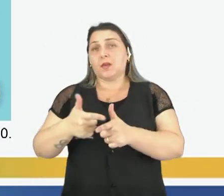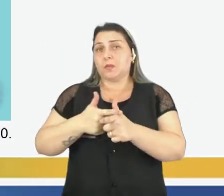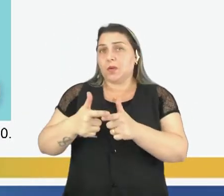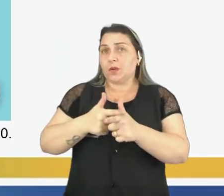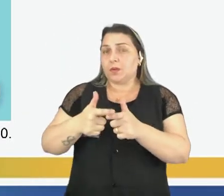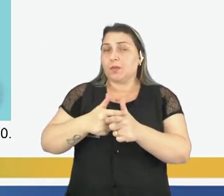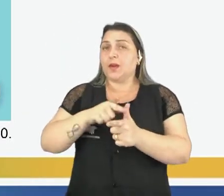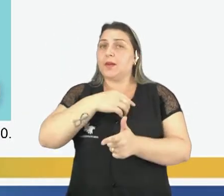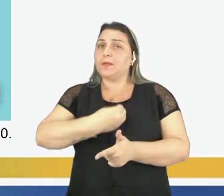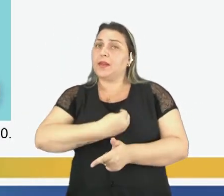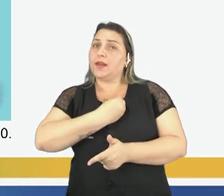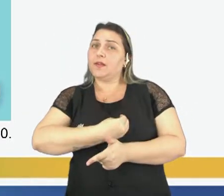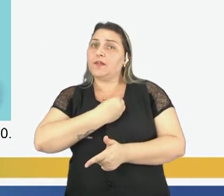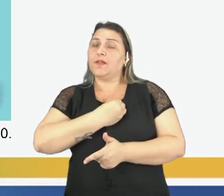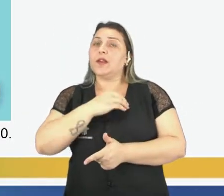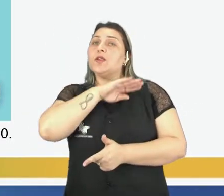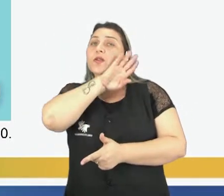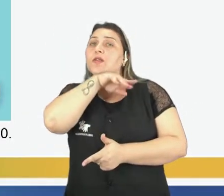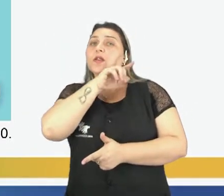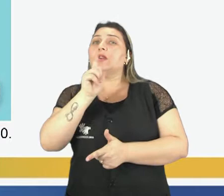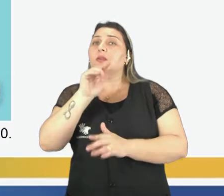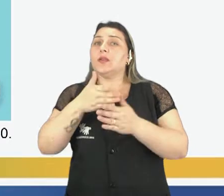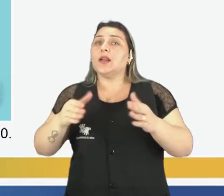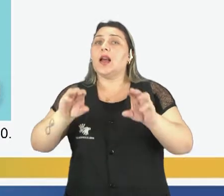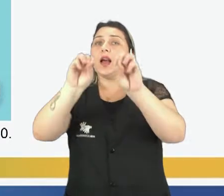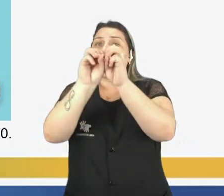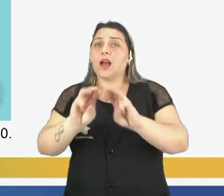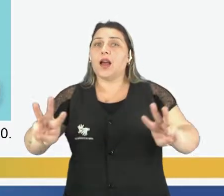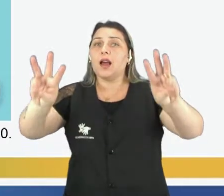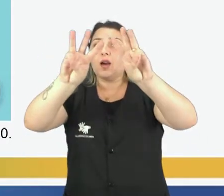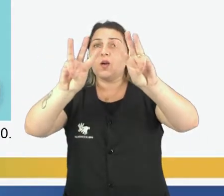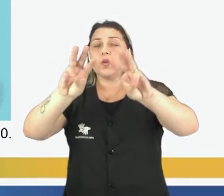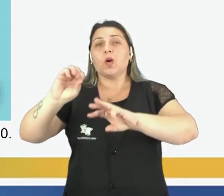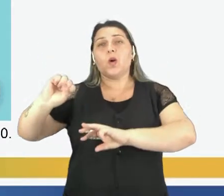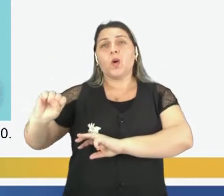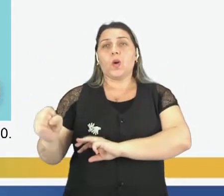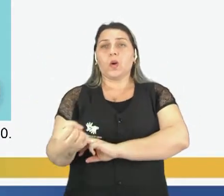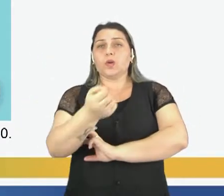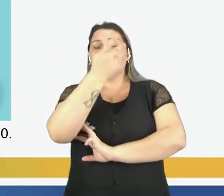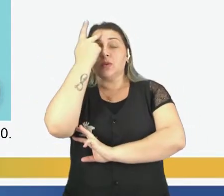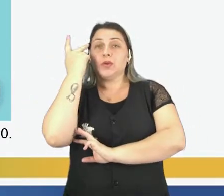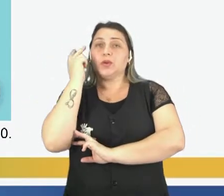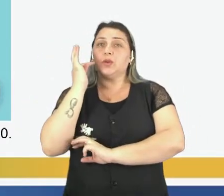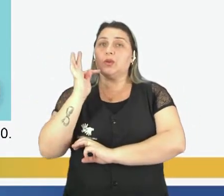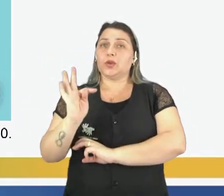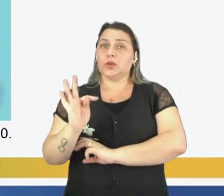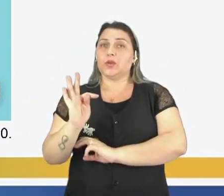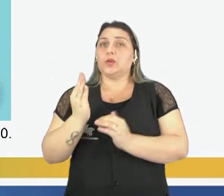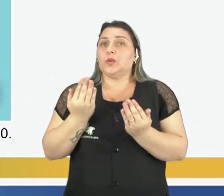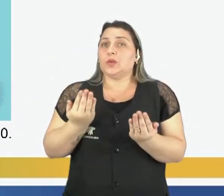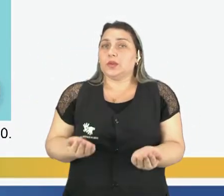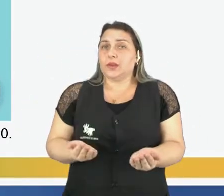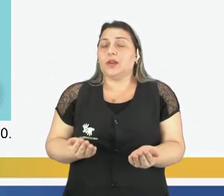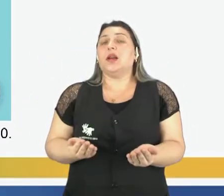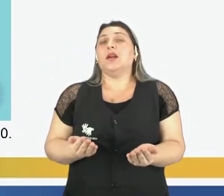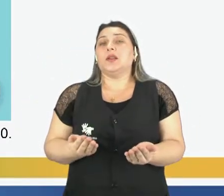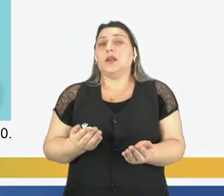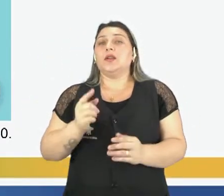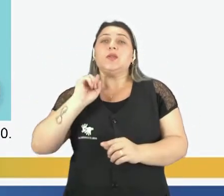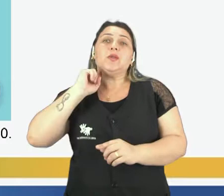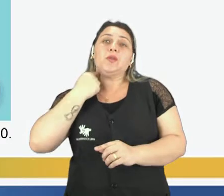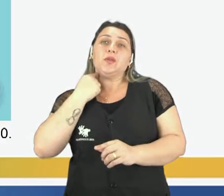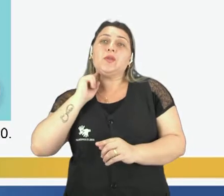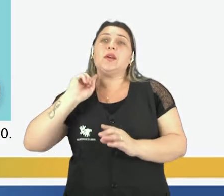vida marinha. De acordo com a ONU, cerca de 8 milhões de toneladas desses resíduos entram